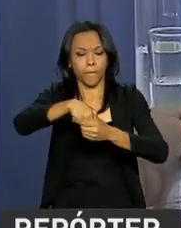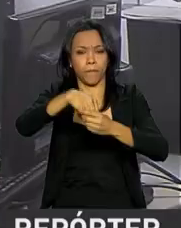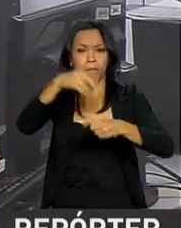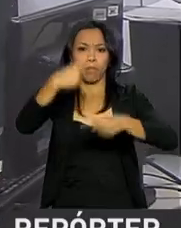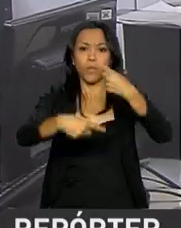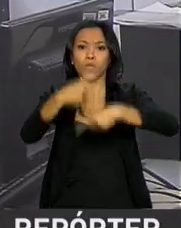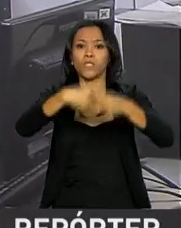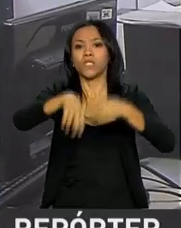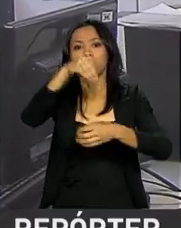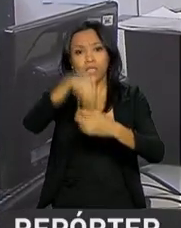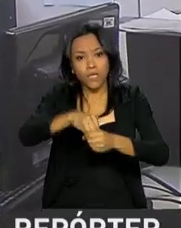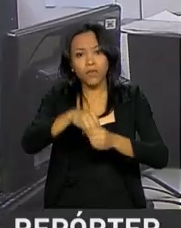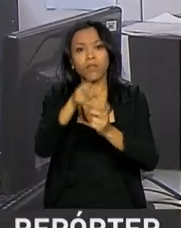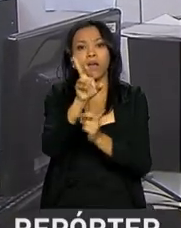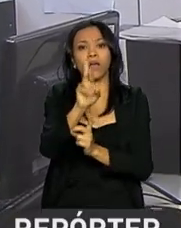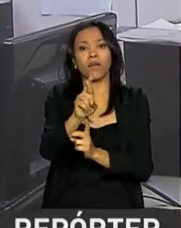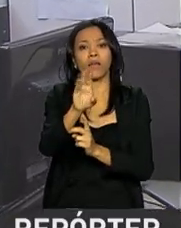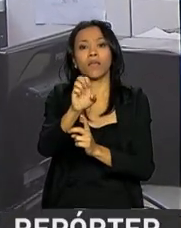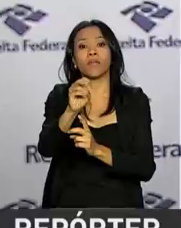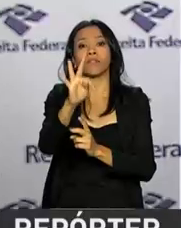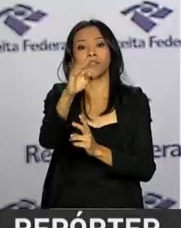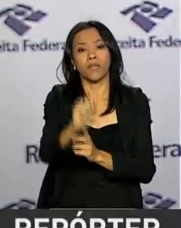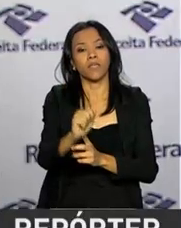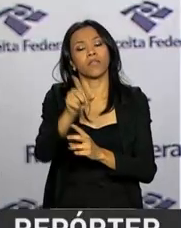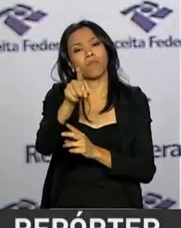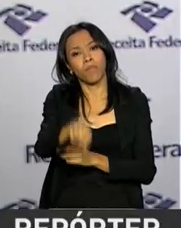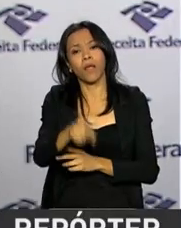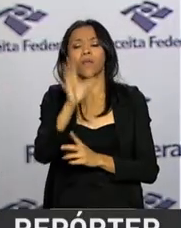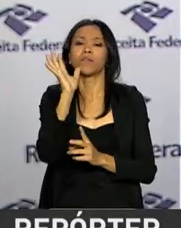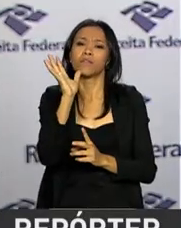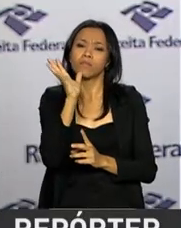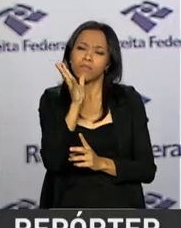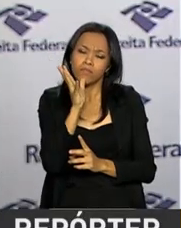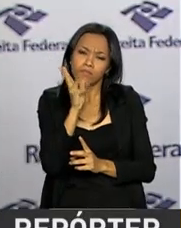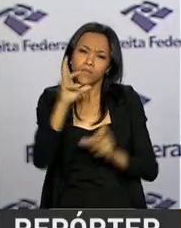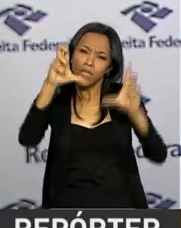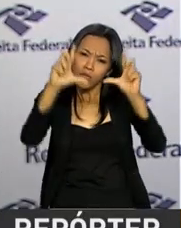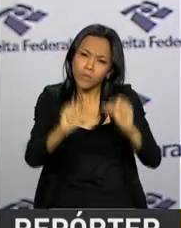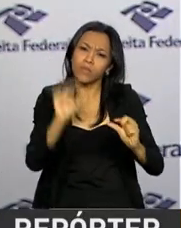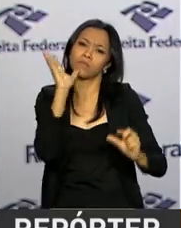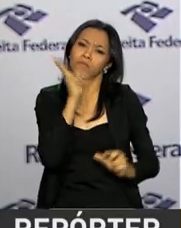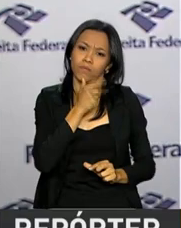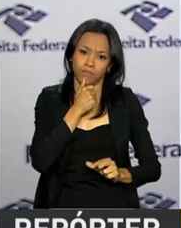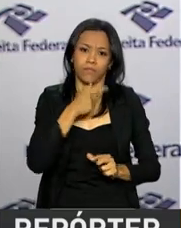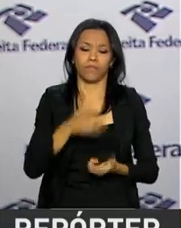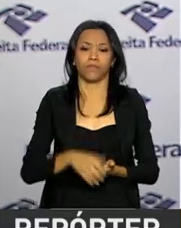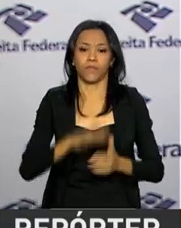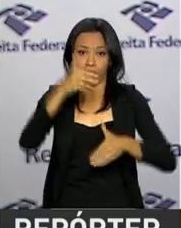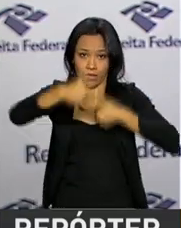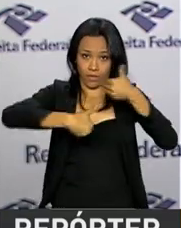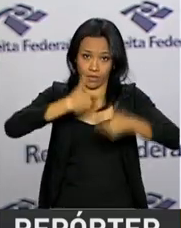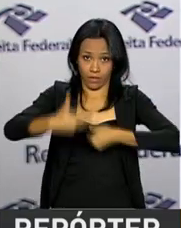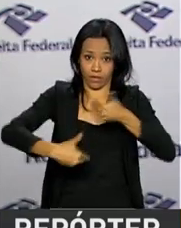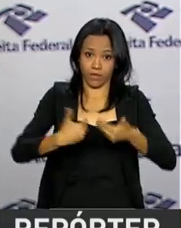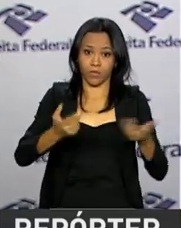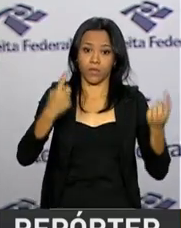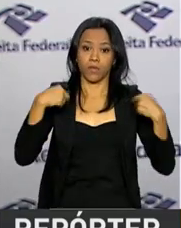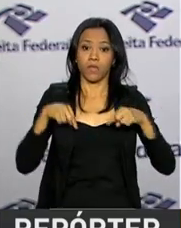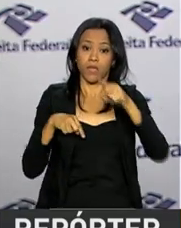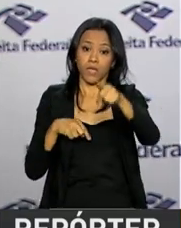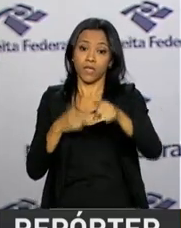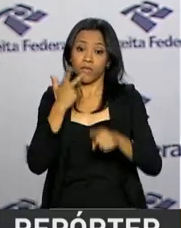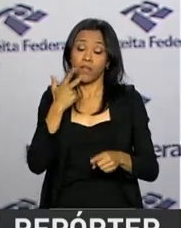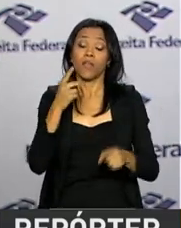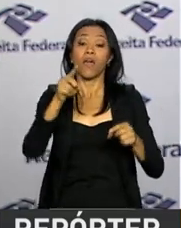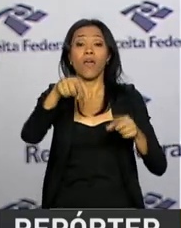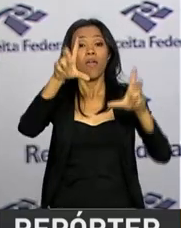federal de simplificar o seu atendimento a receita está atenta né a essa necessidade de facilitar e simplificar